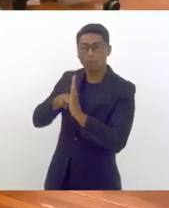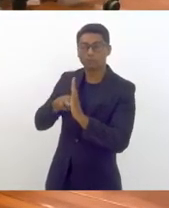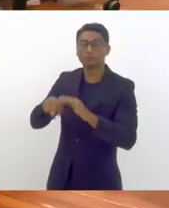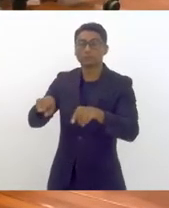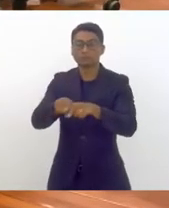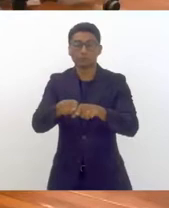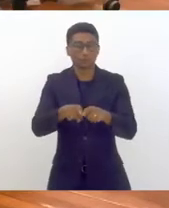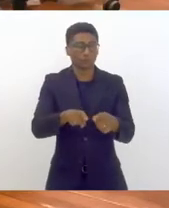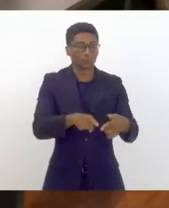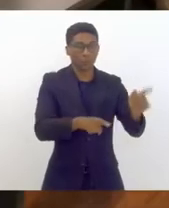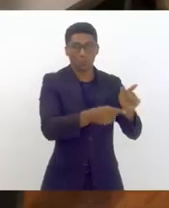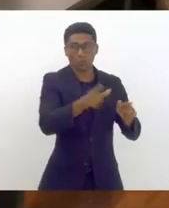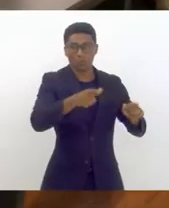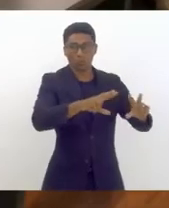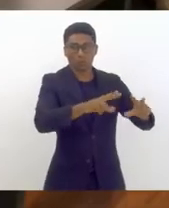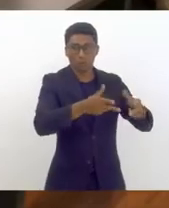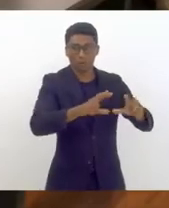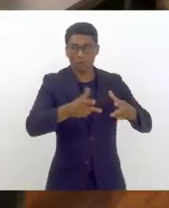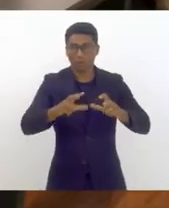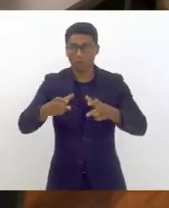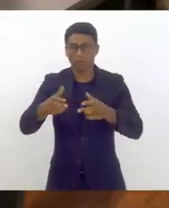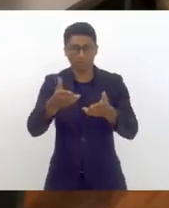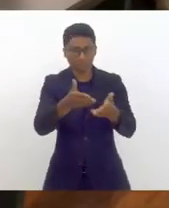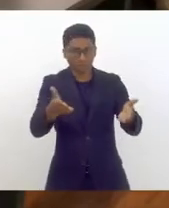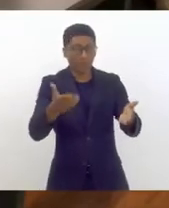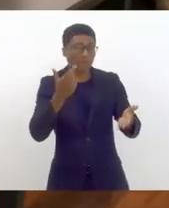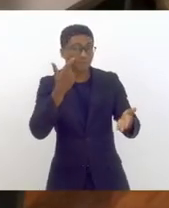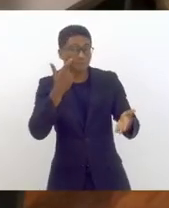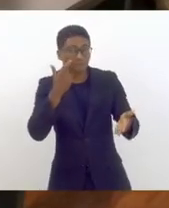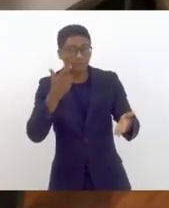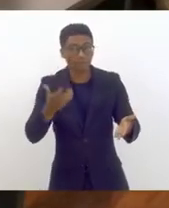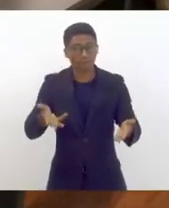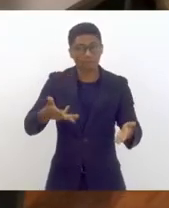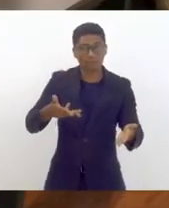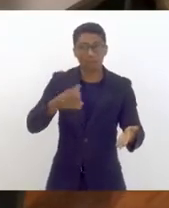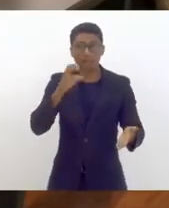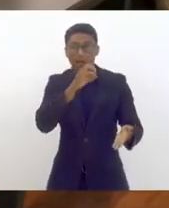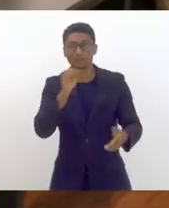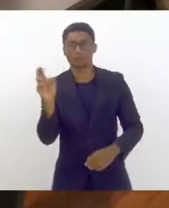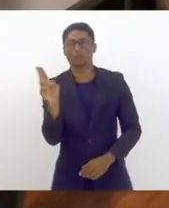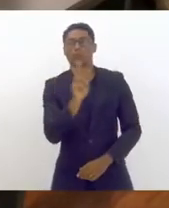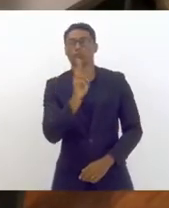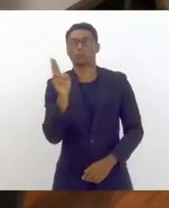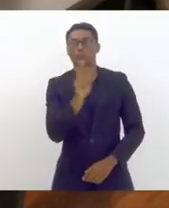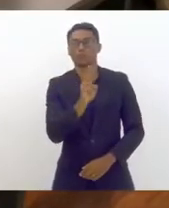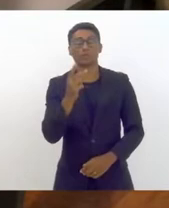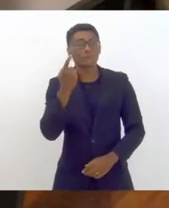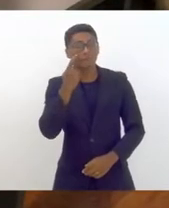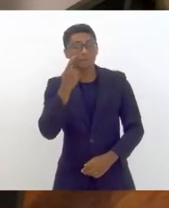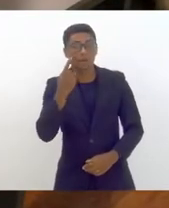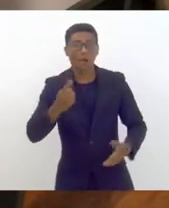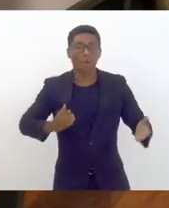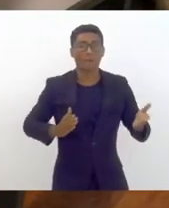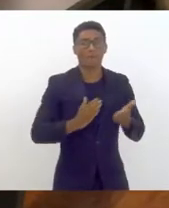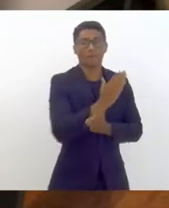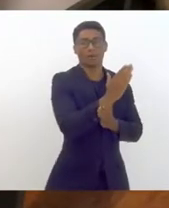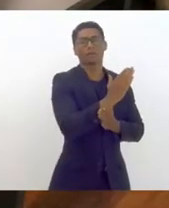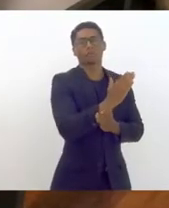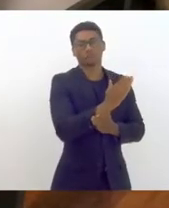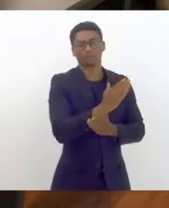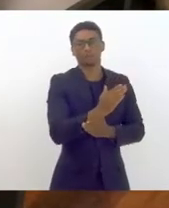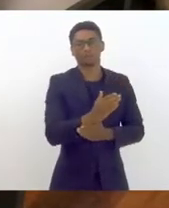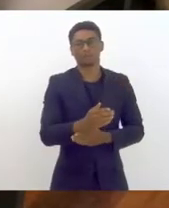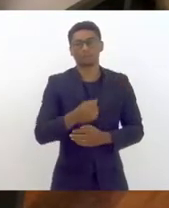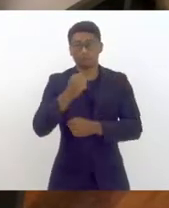convocaram essa audiência, para que possa tramitar em urgência e possa ser aprovada e sancionada